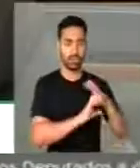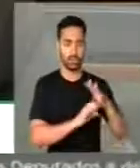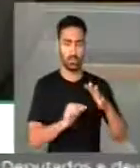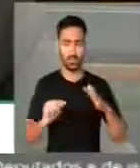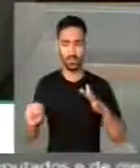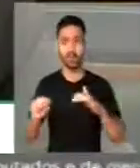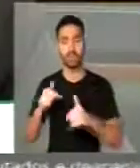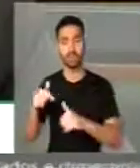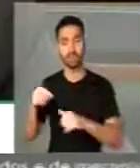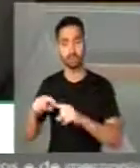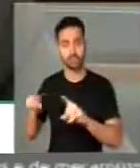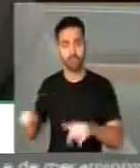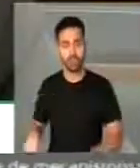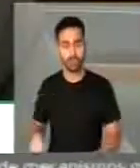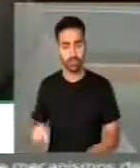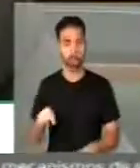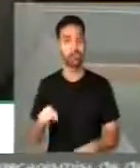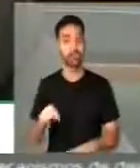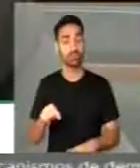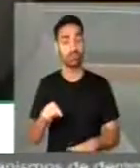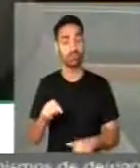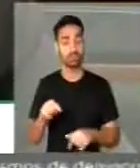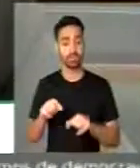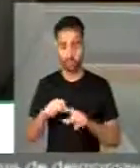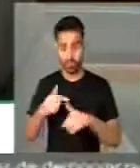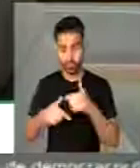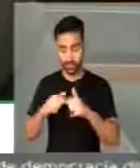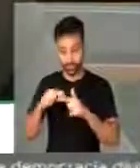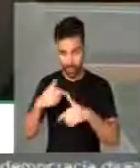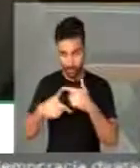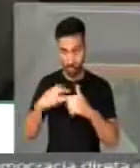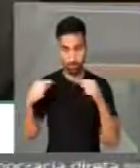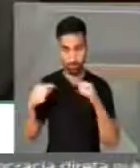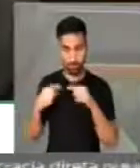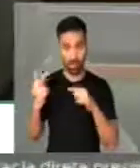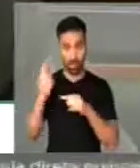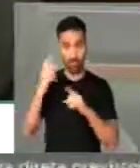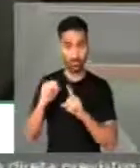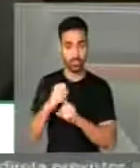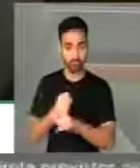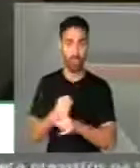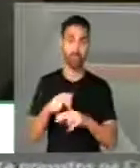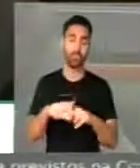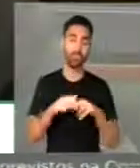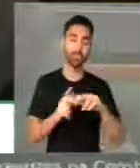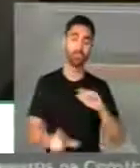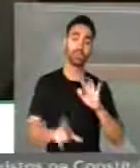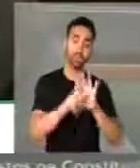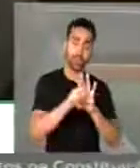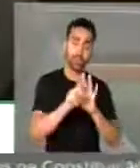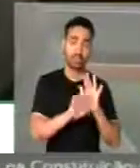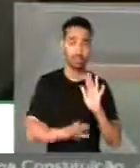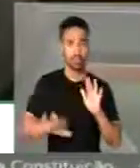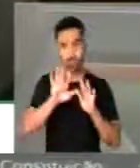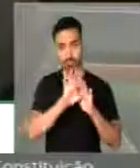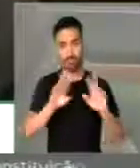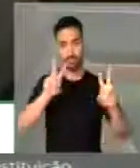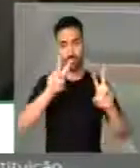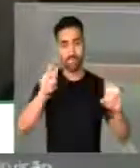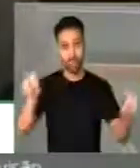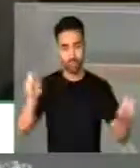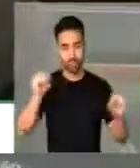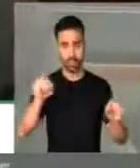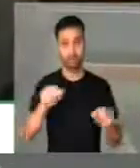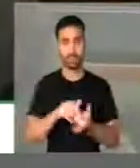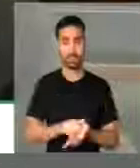trabalho, reiterando o valor social do trabalho. Desta forma, dispor da legislação nacional sobre o tema da